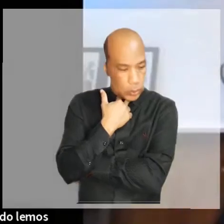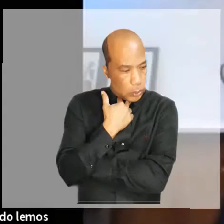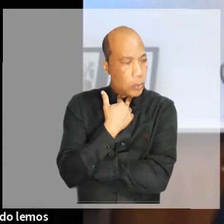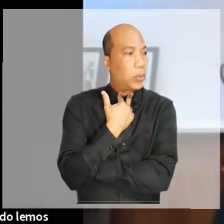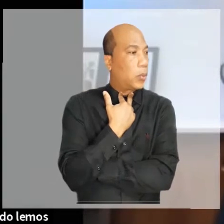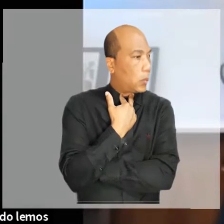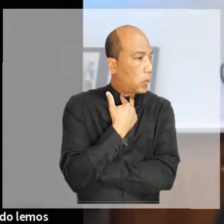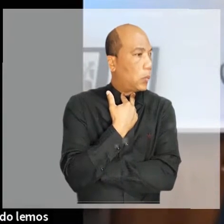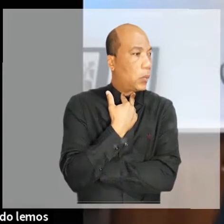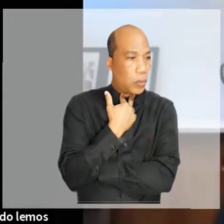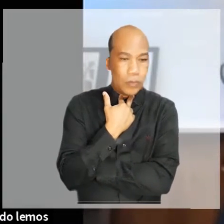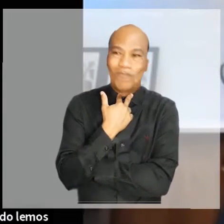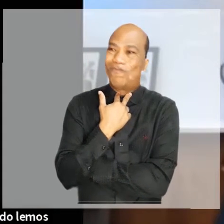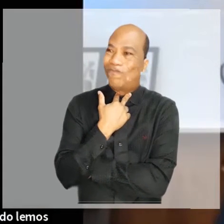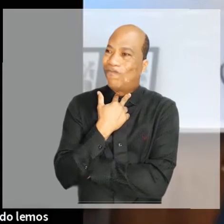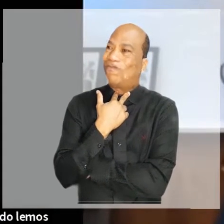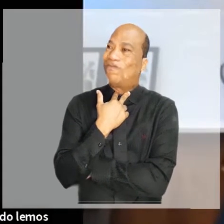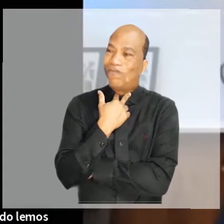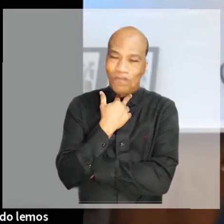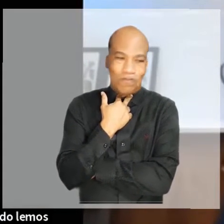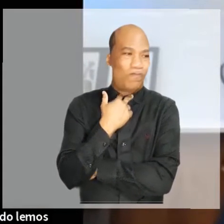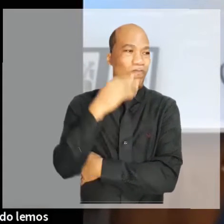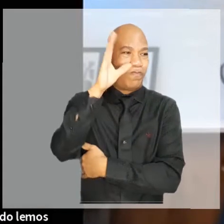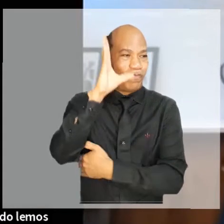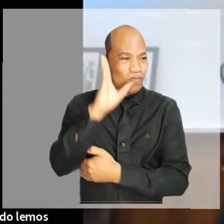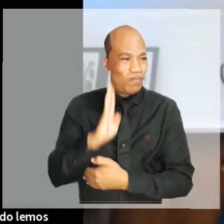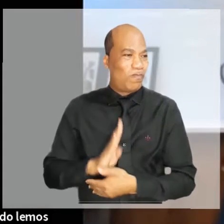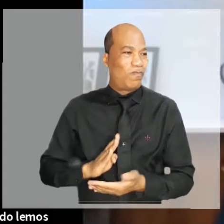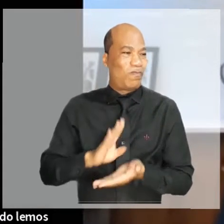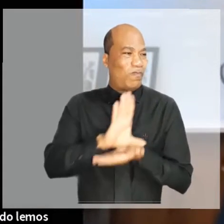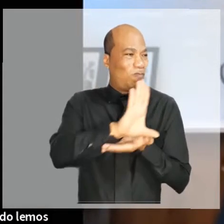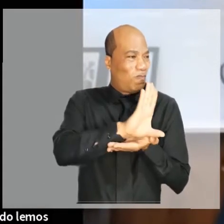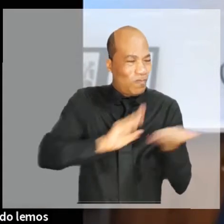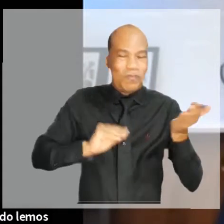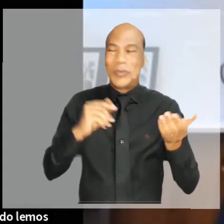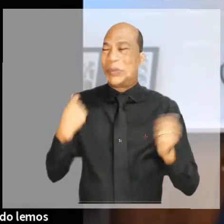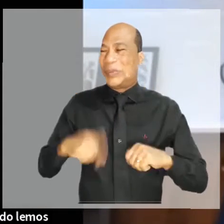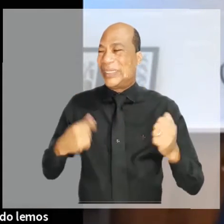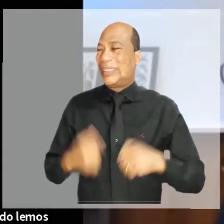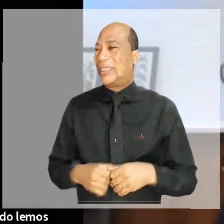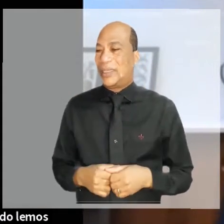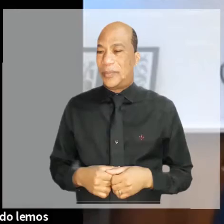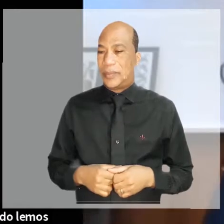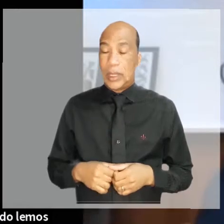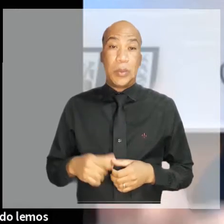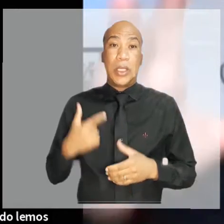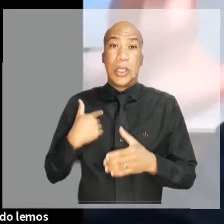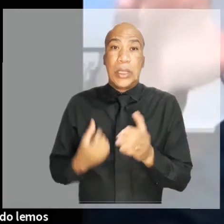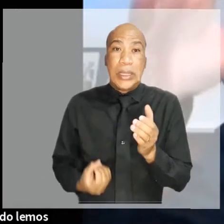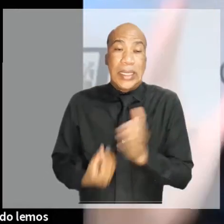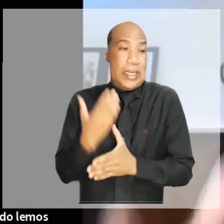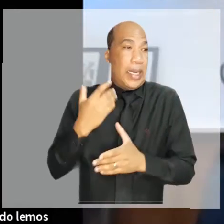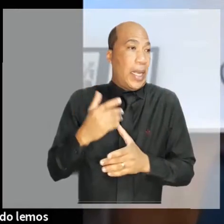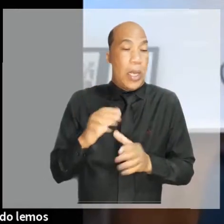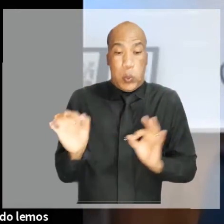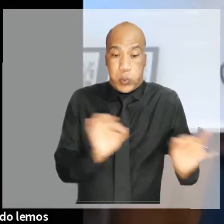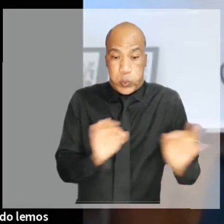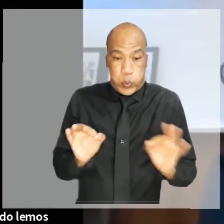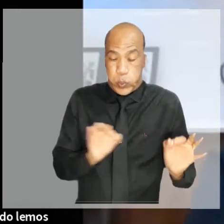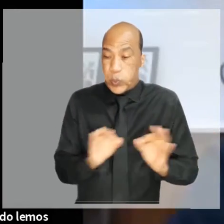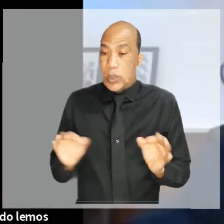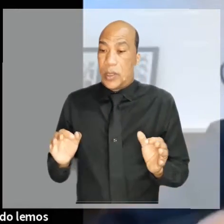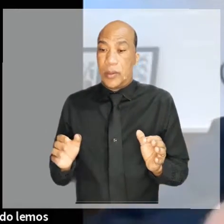Ali, doutor Fabrício, eu falei, puxa, essa lição aqui para o Brasil, ela é valiosa. A gente tem que fazer os